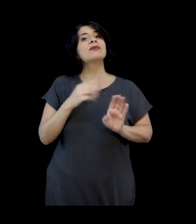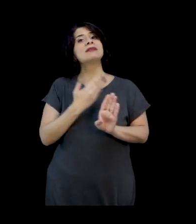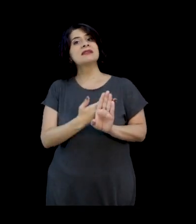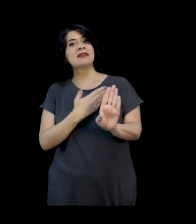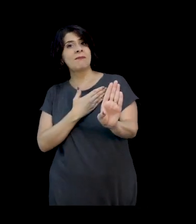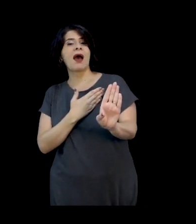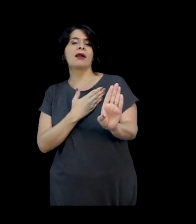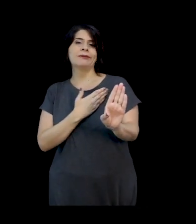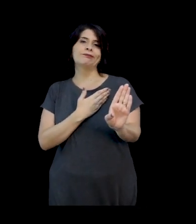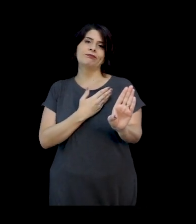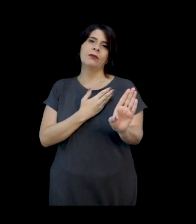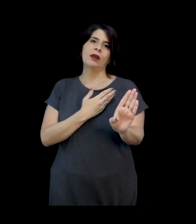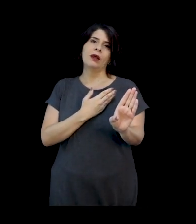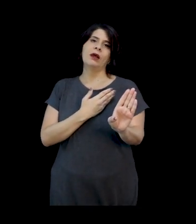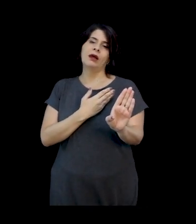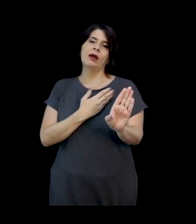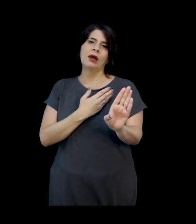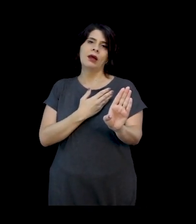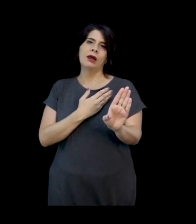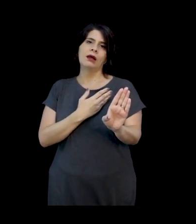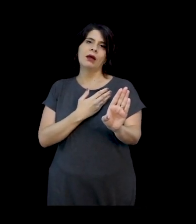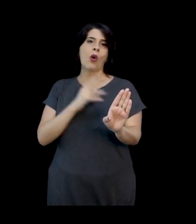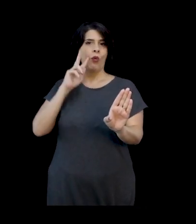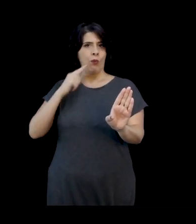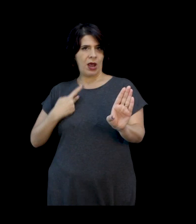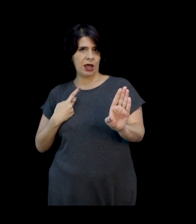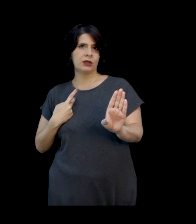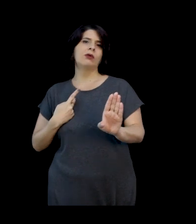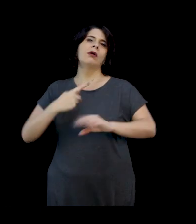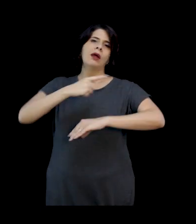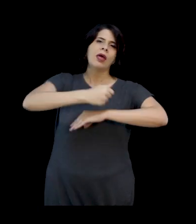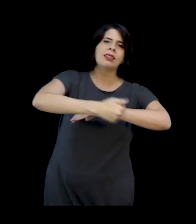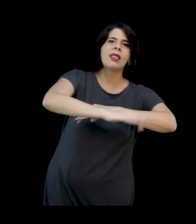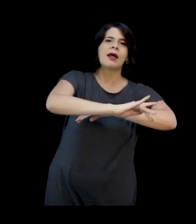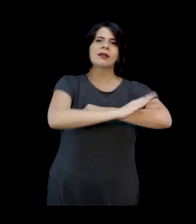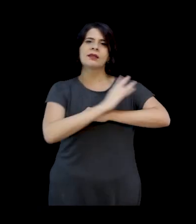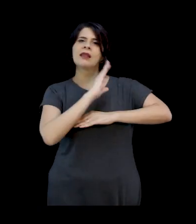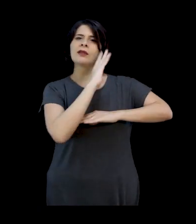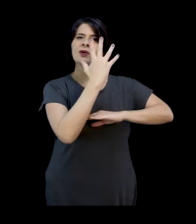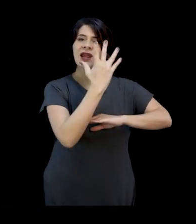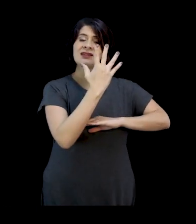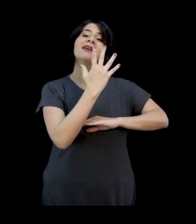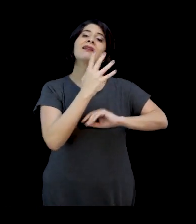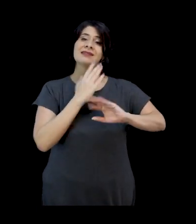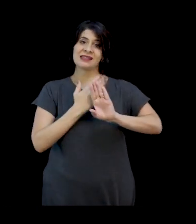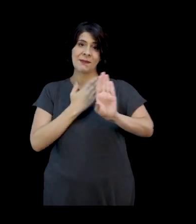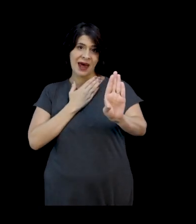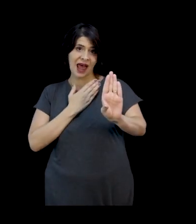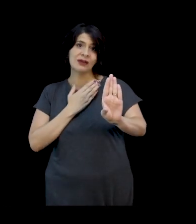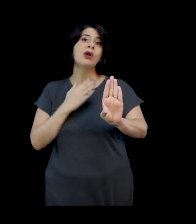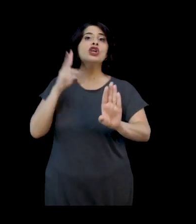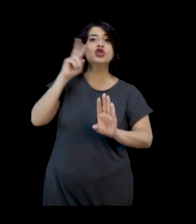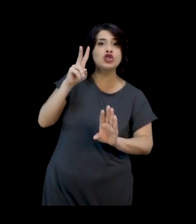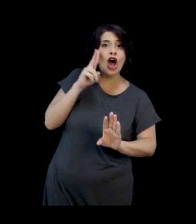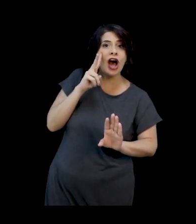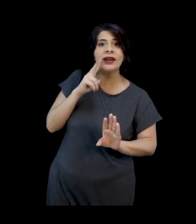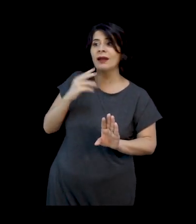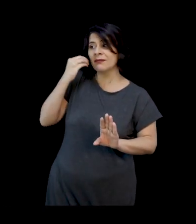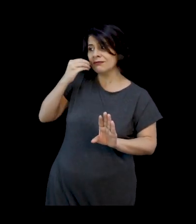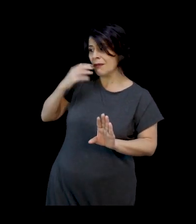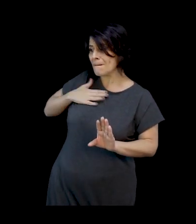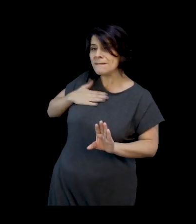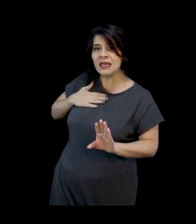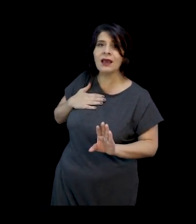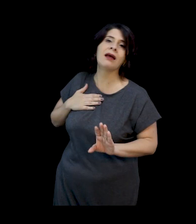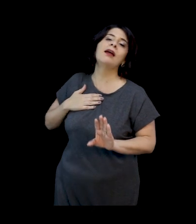dá também, a mesma separação que há entre o ser humano e a natureza, entre história e natureza, se